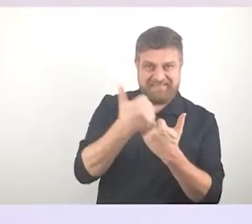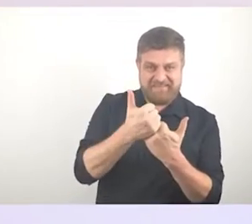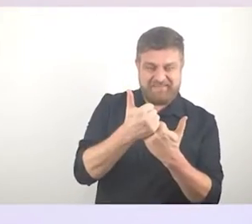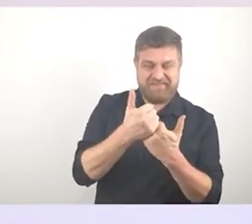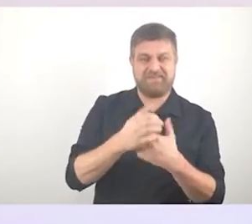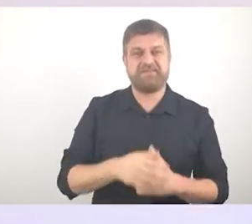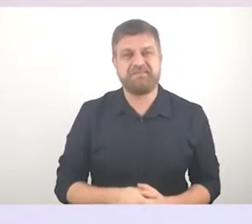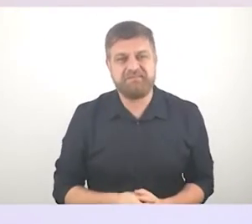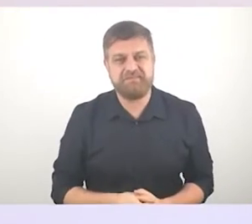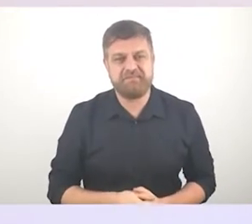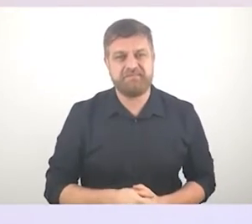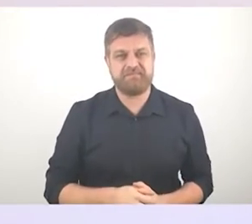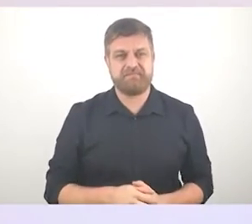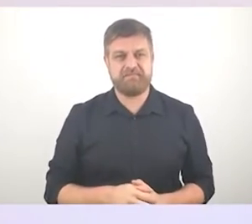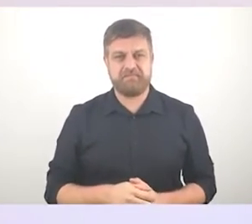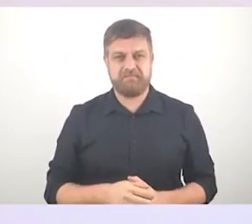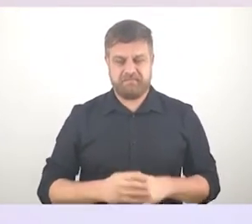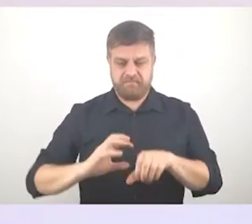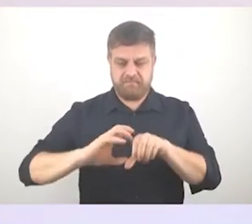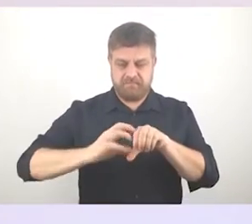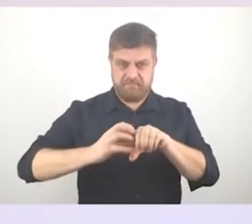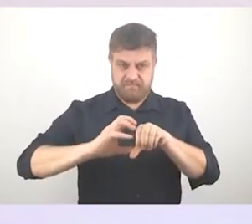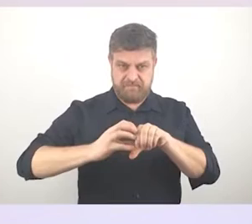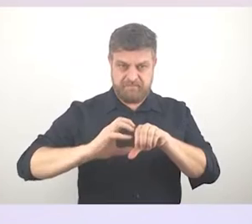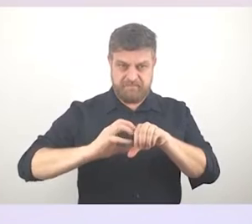né? Então, ficou assim.